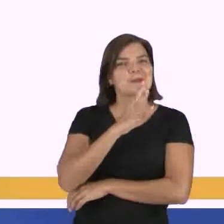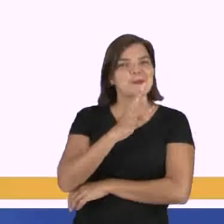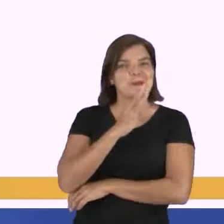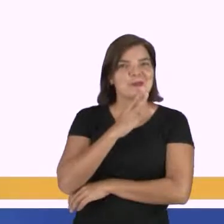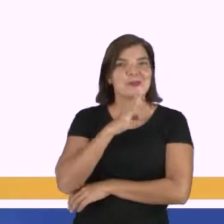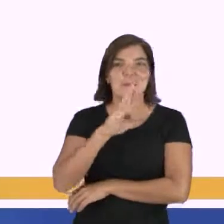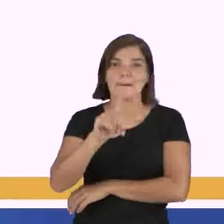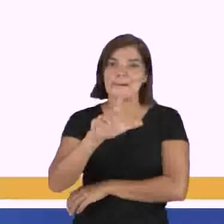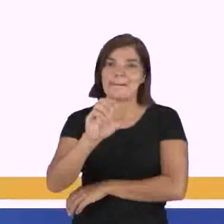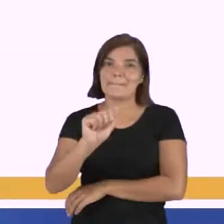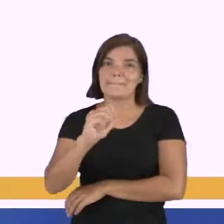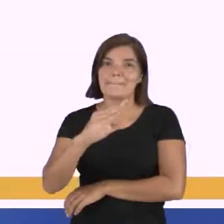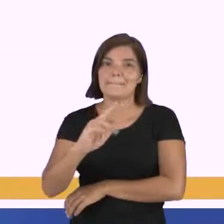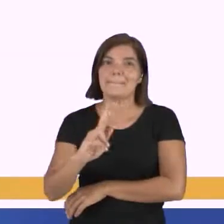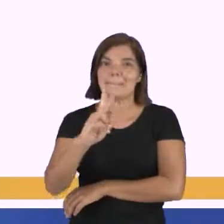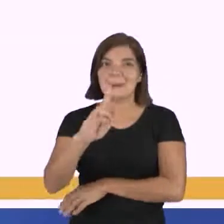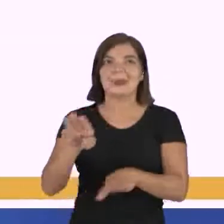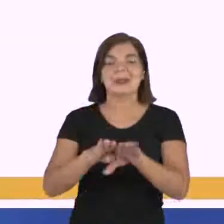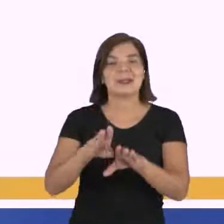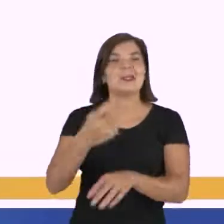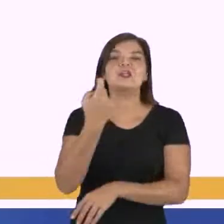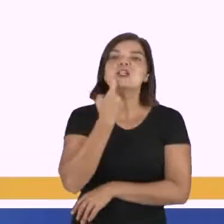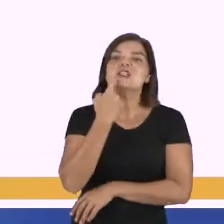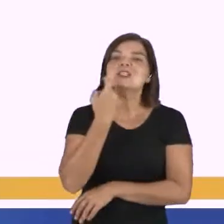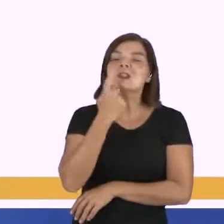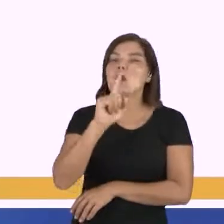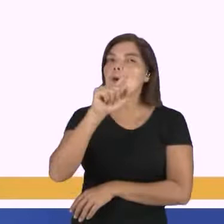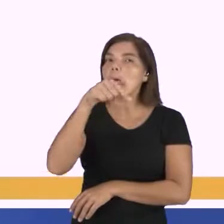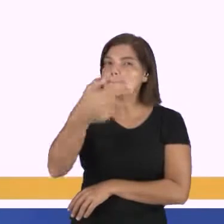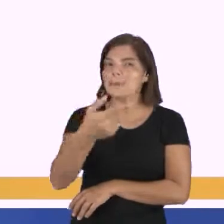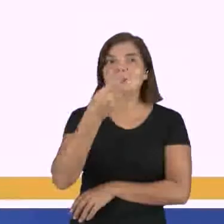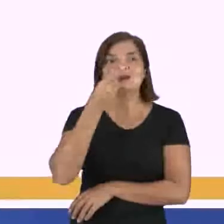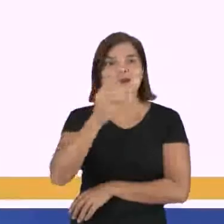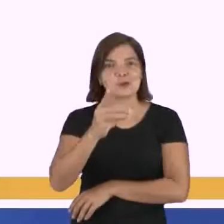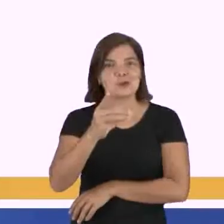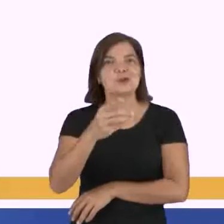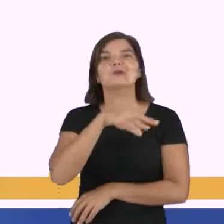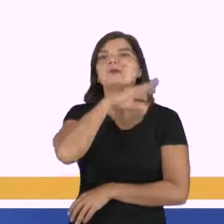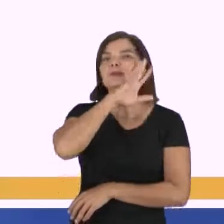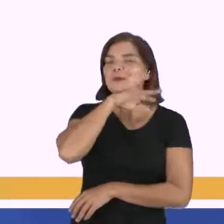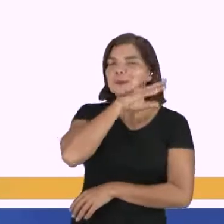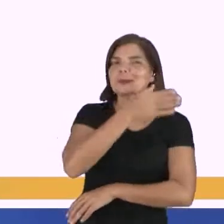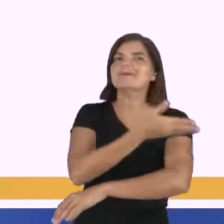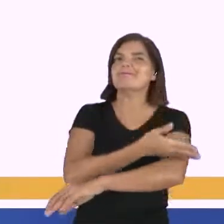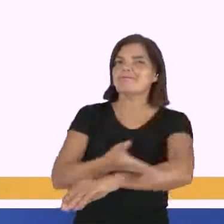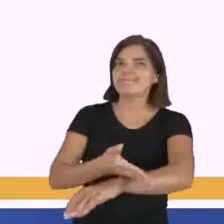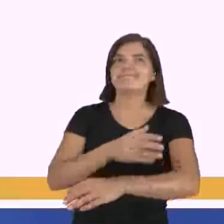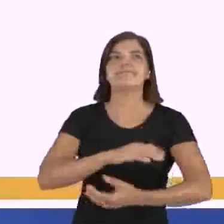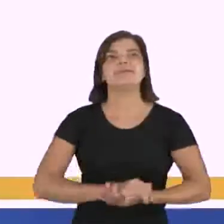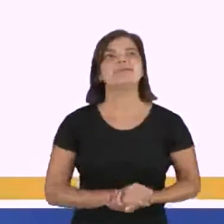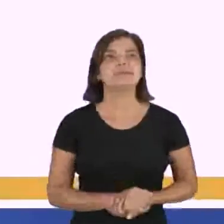que é o Black Friday, acontece na sexta-feira, logo após o dia do peru. Então, é bem tradicional lá.